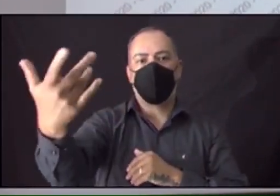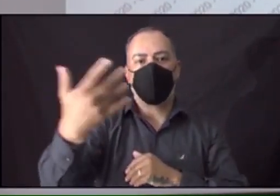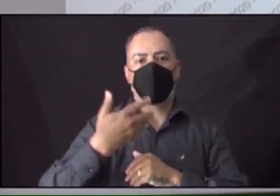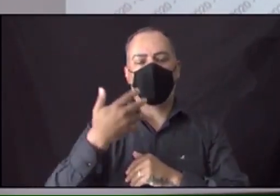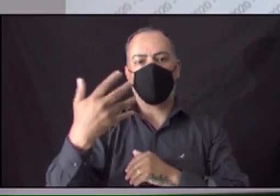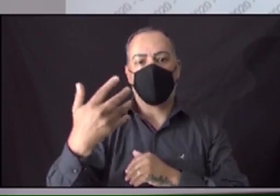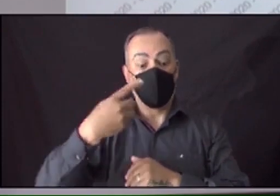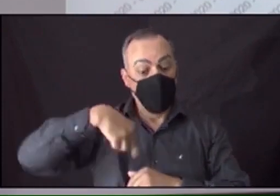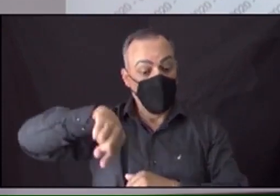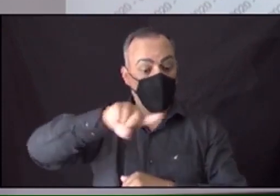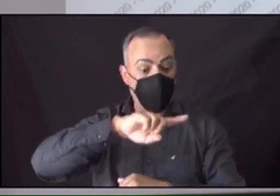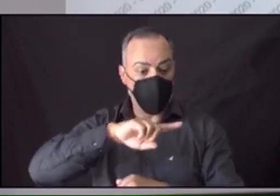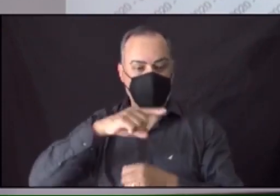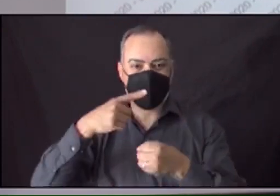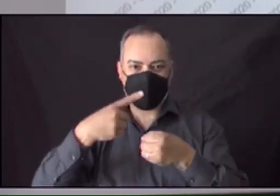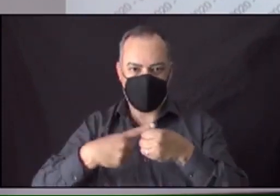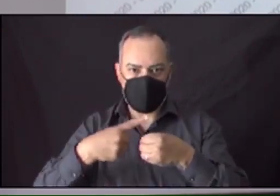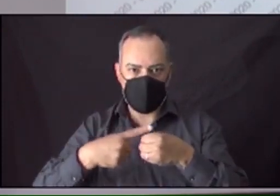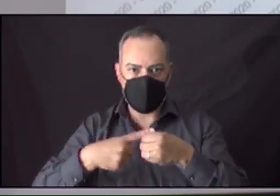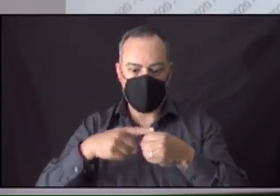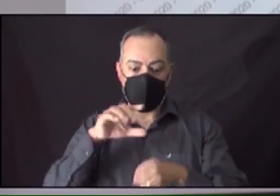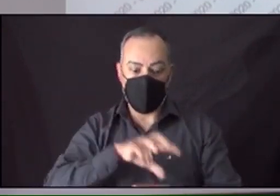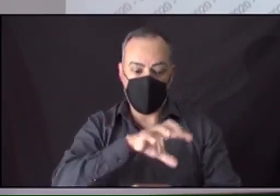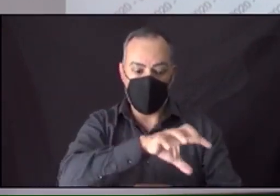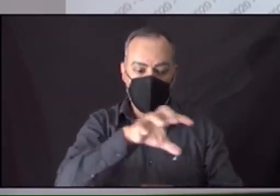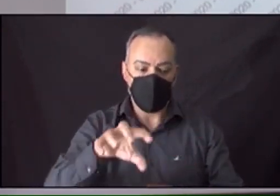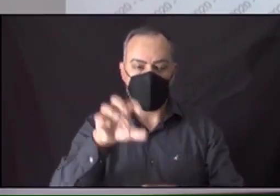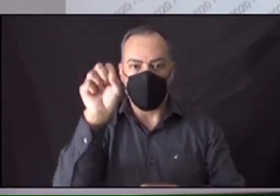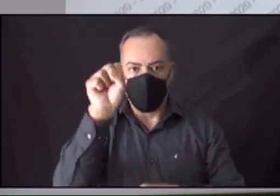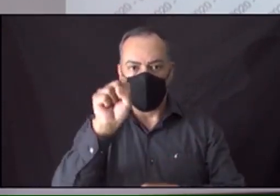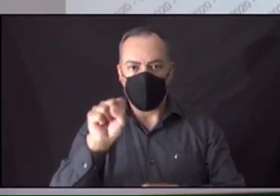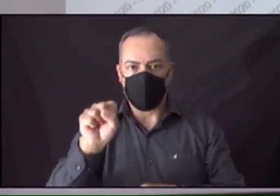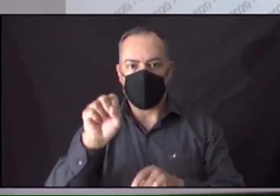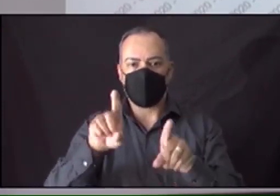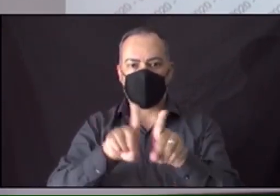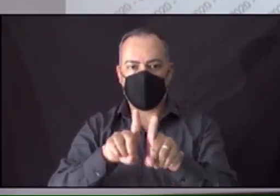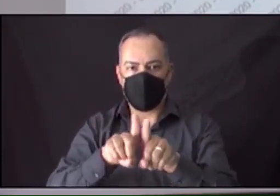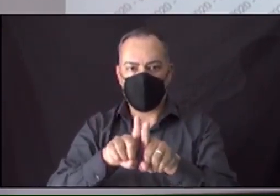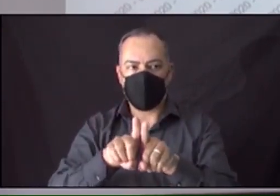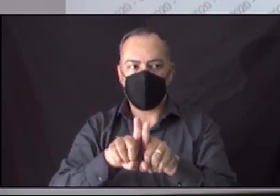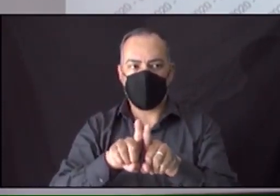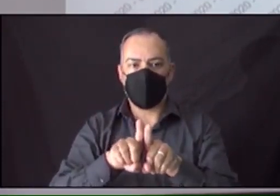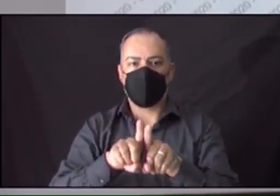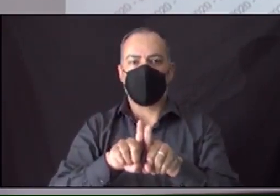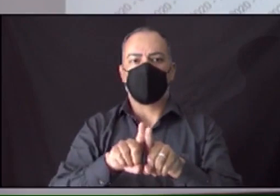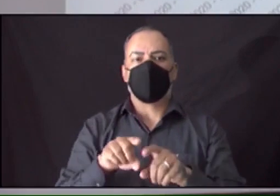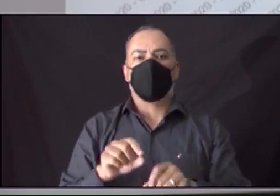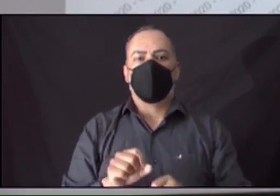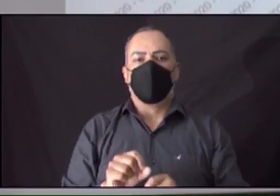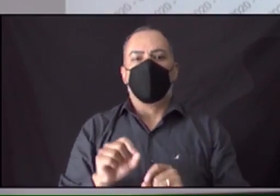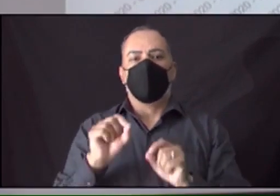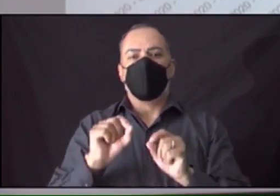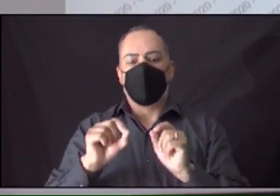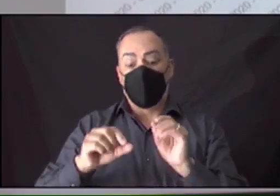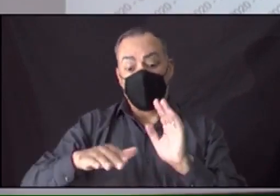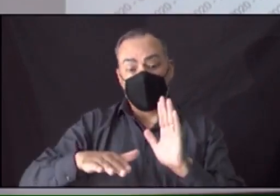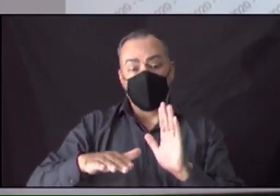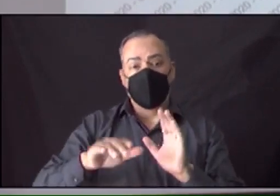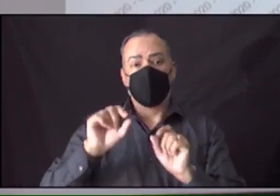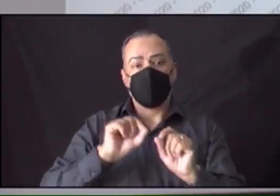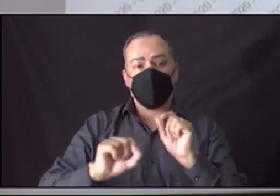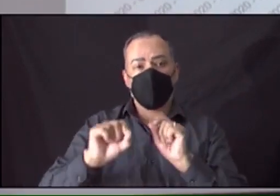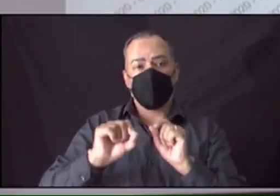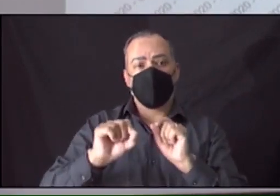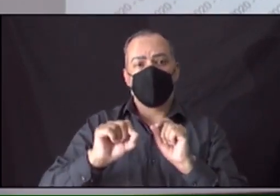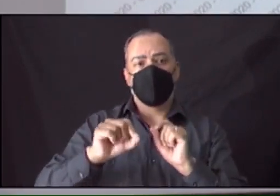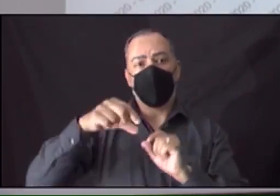nós, município, e a região do sudoeste, após a região macro-regional oeste, subiu para a